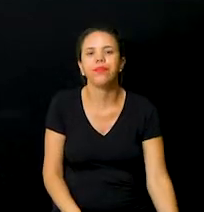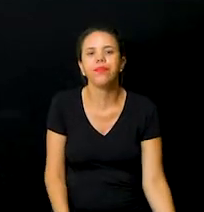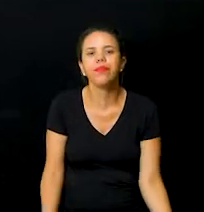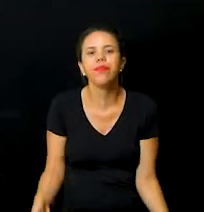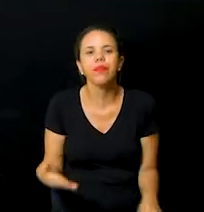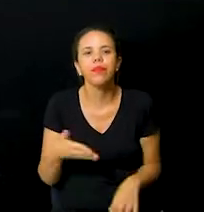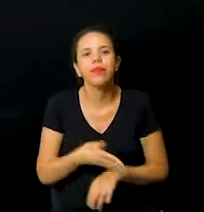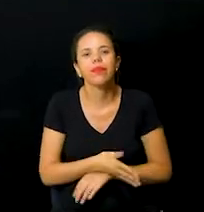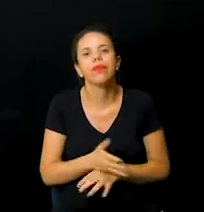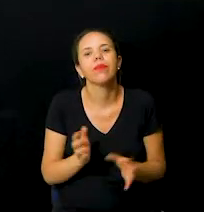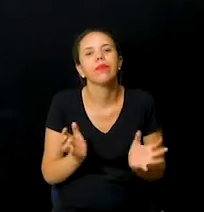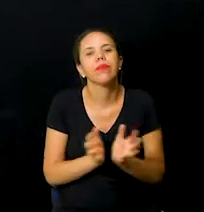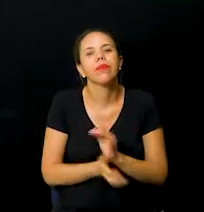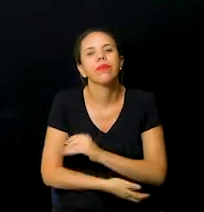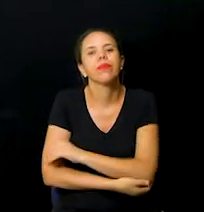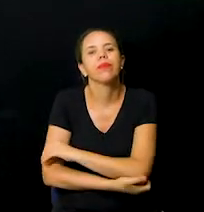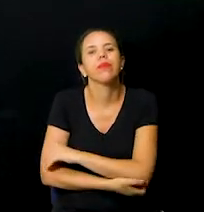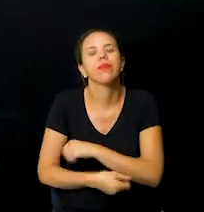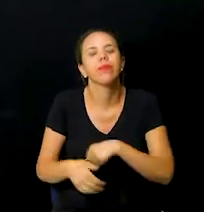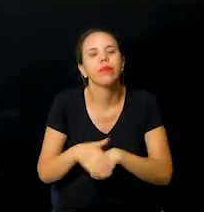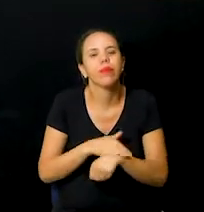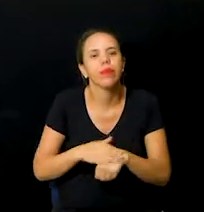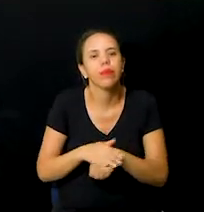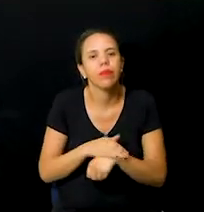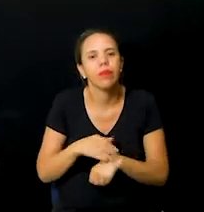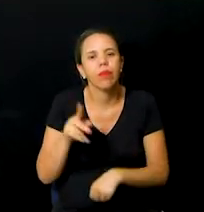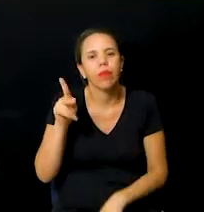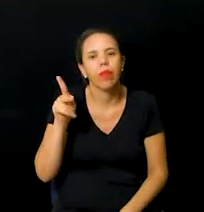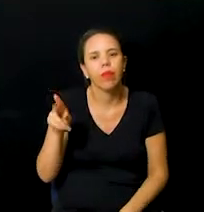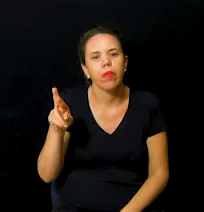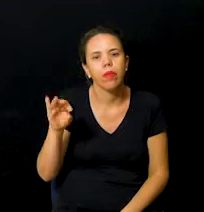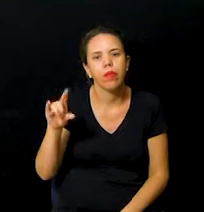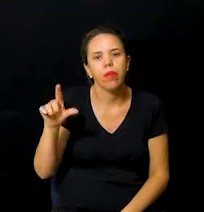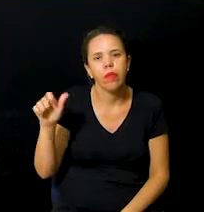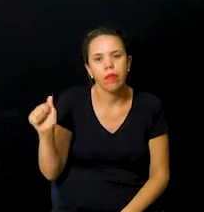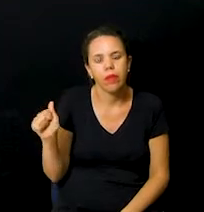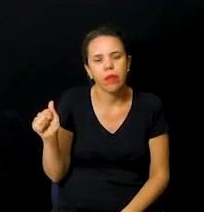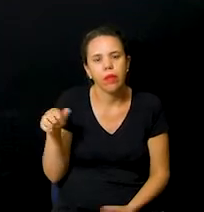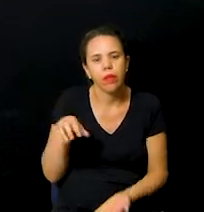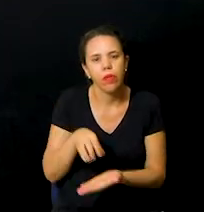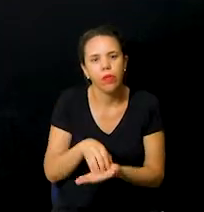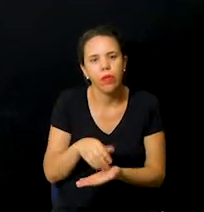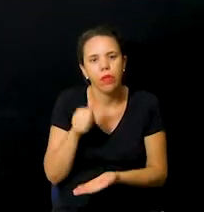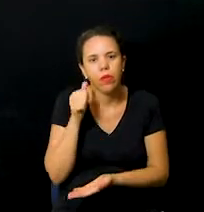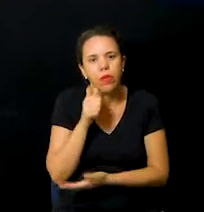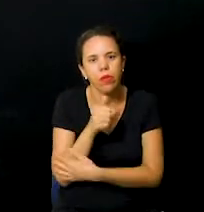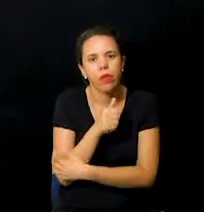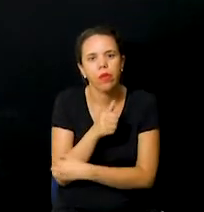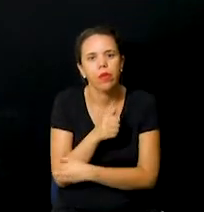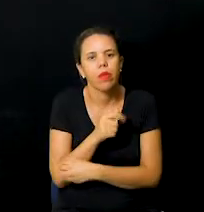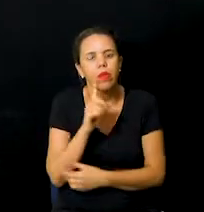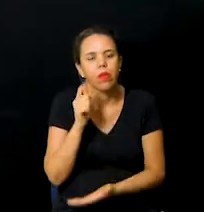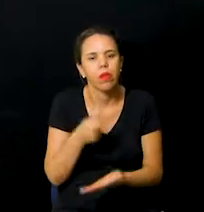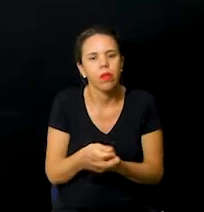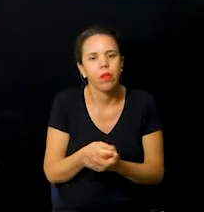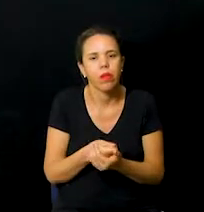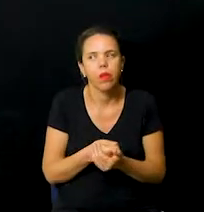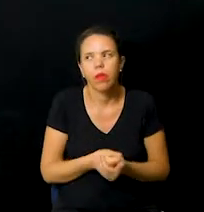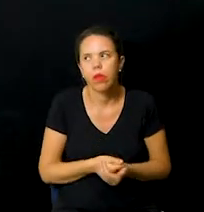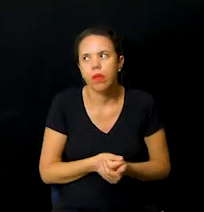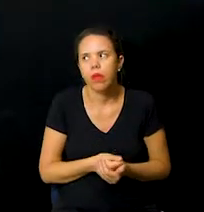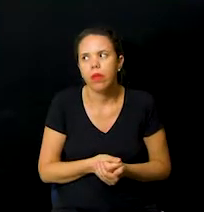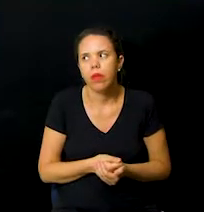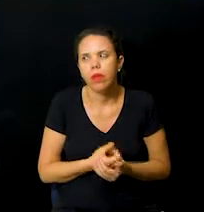convidada deste bloco faz parte desse rol. A gente fala agora com a Priscila Queiroz, da Rede Mulheres